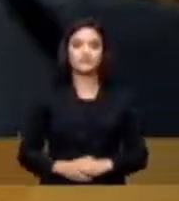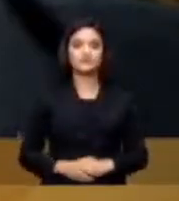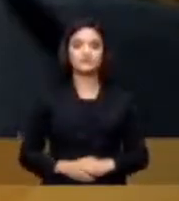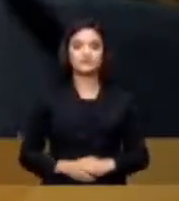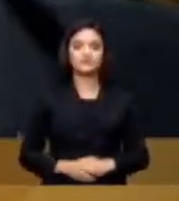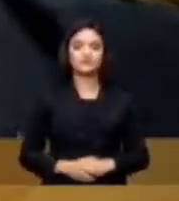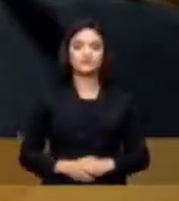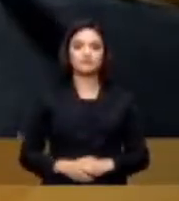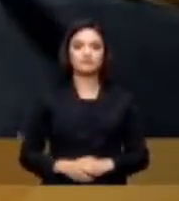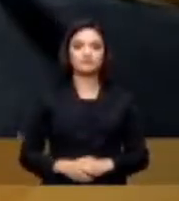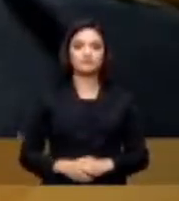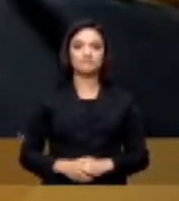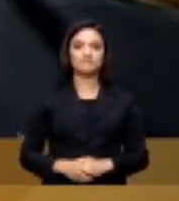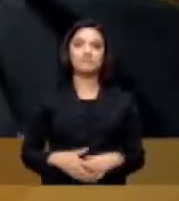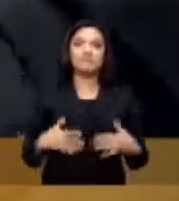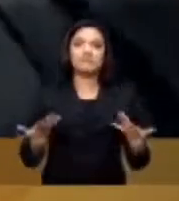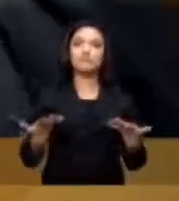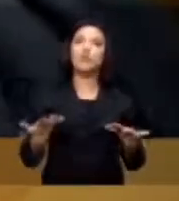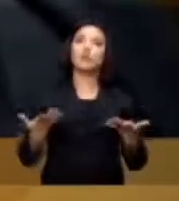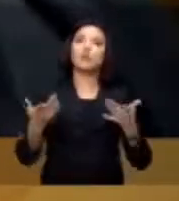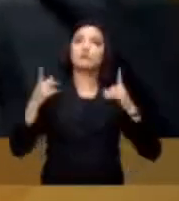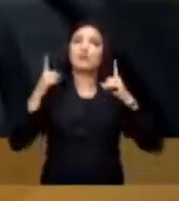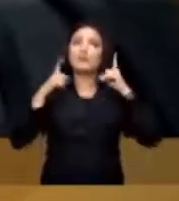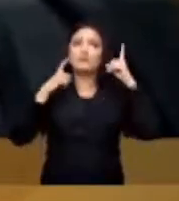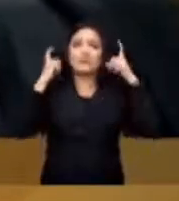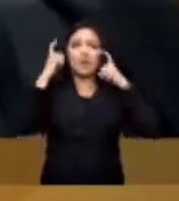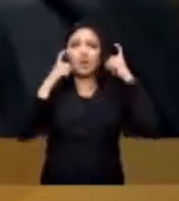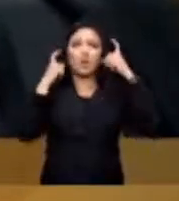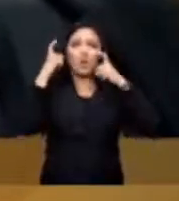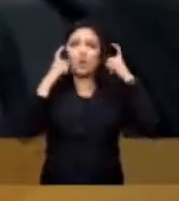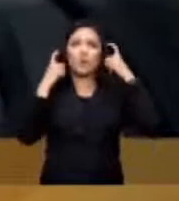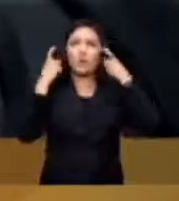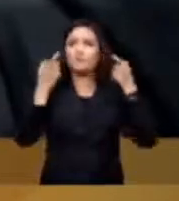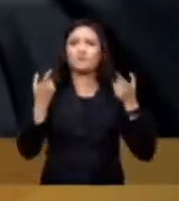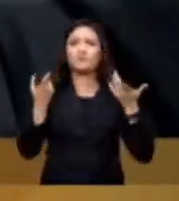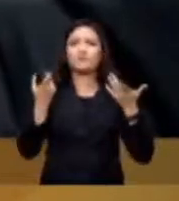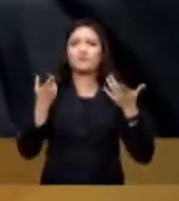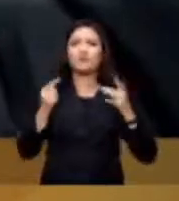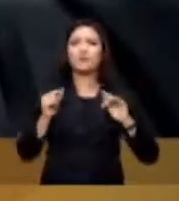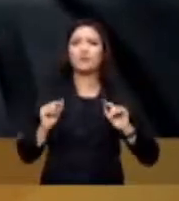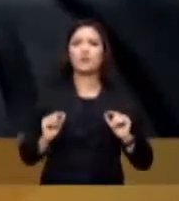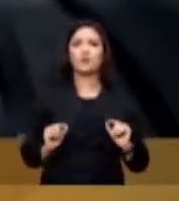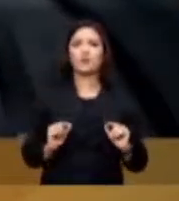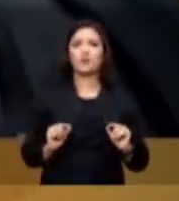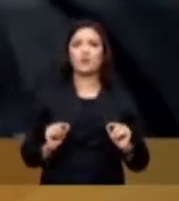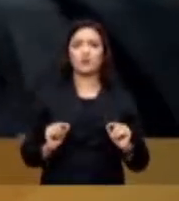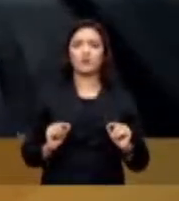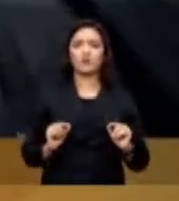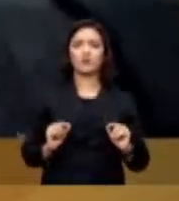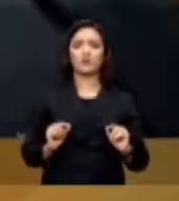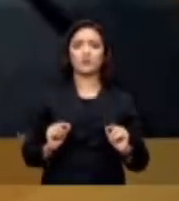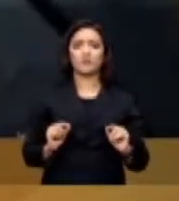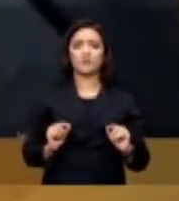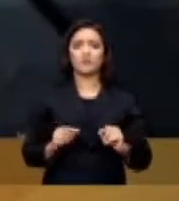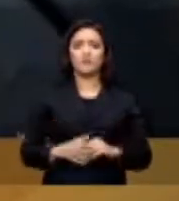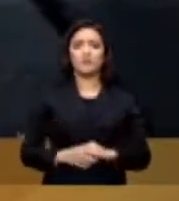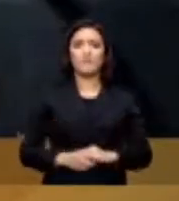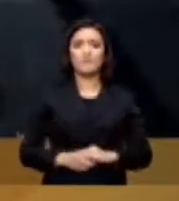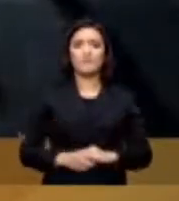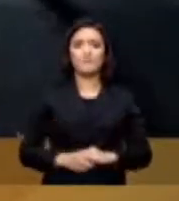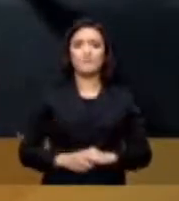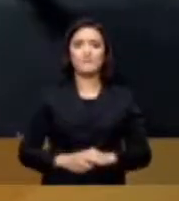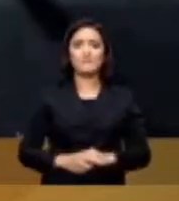O que nos preocupa aqui, em particular, é uma problemática relevante sobre a disposição